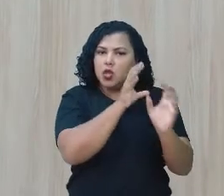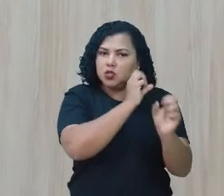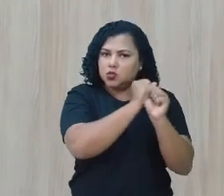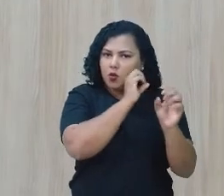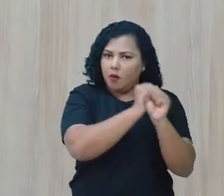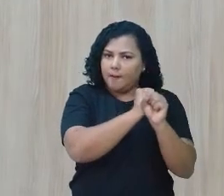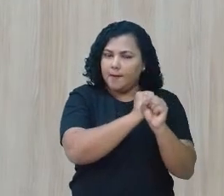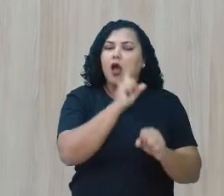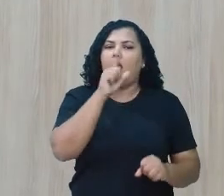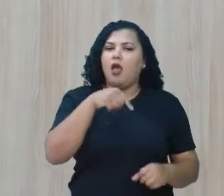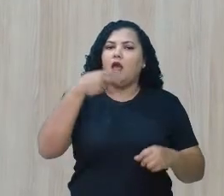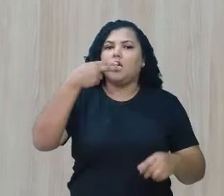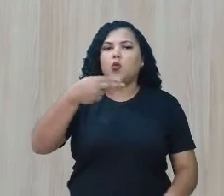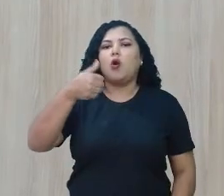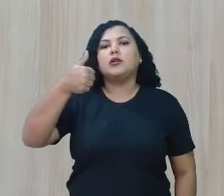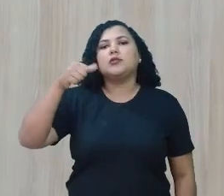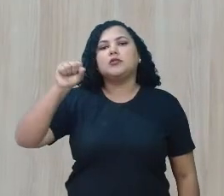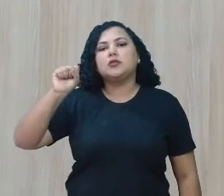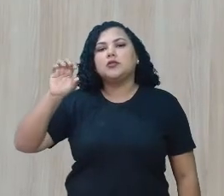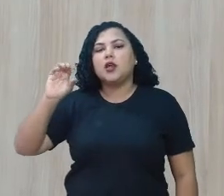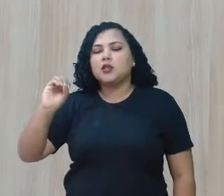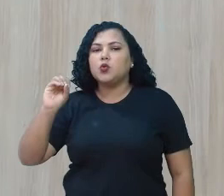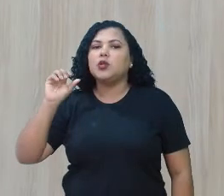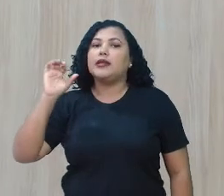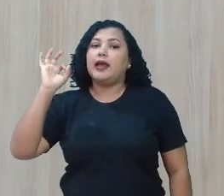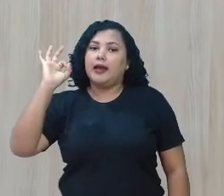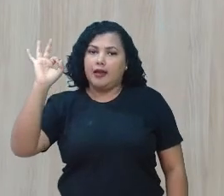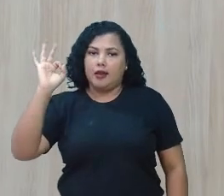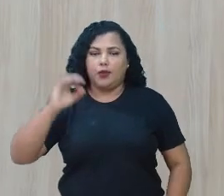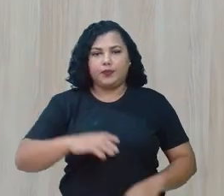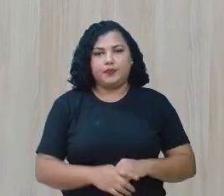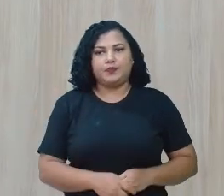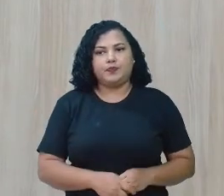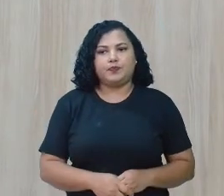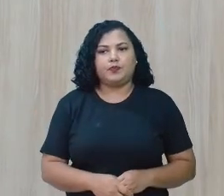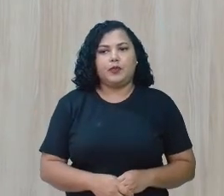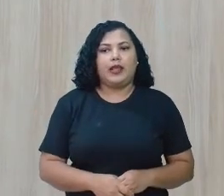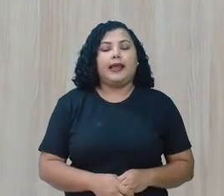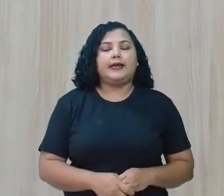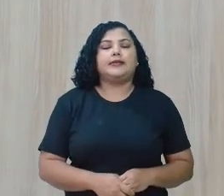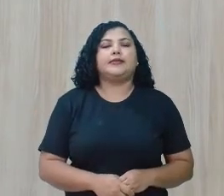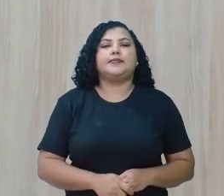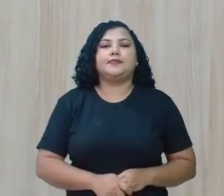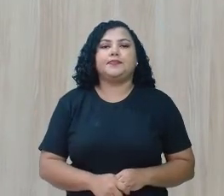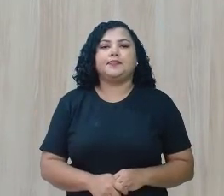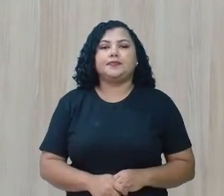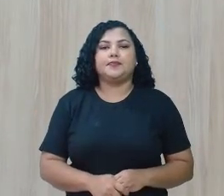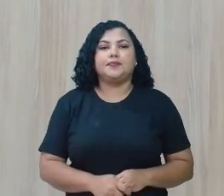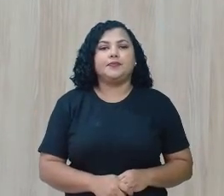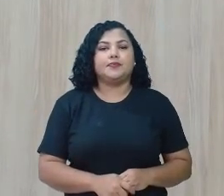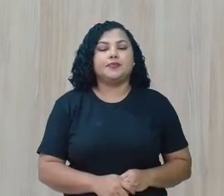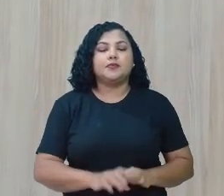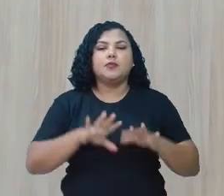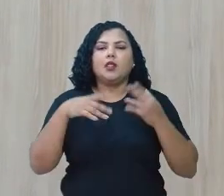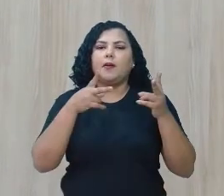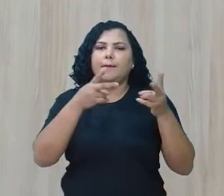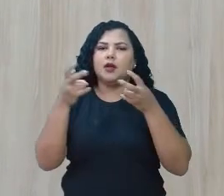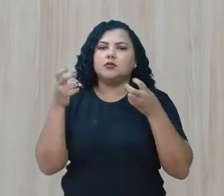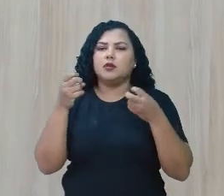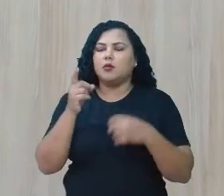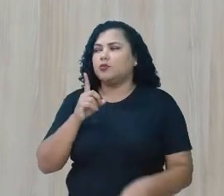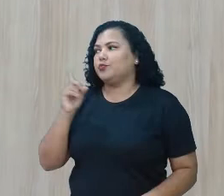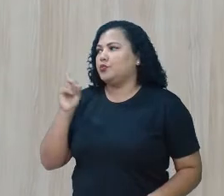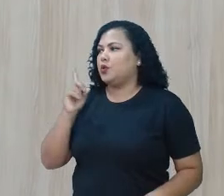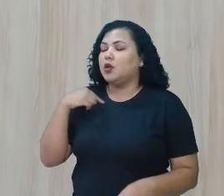entre esses 2 ângulos, eles são adjacentes, tá bom? E sua soma é igual a 180 graus. Então, observa aí que a gente